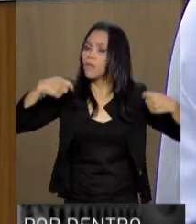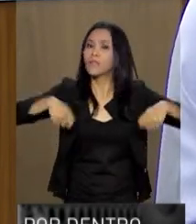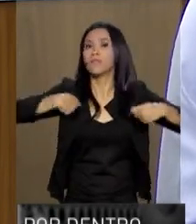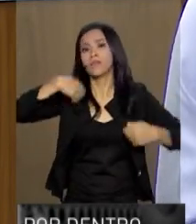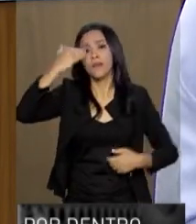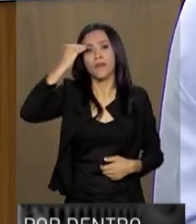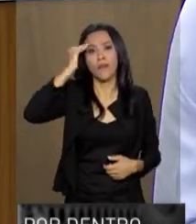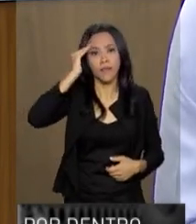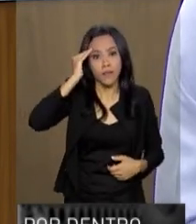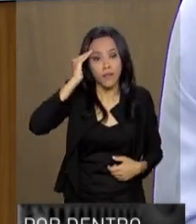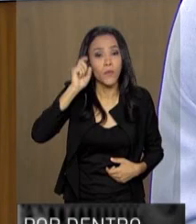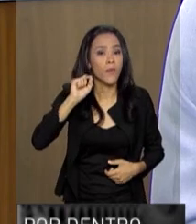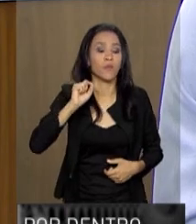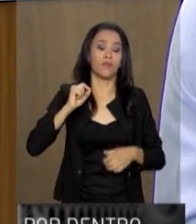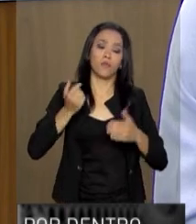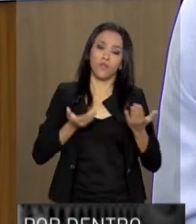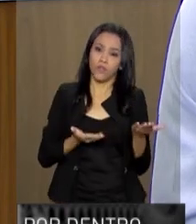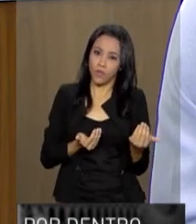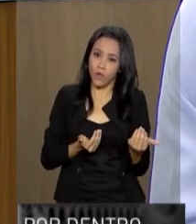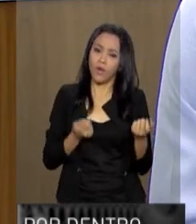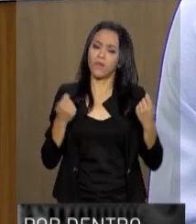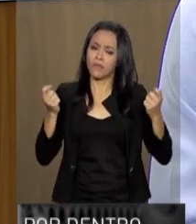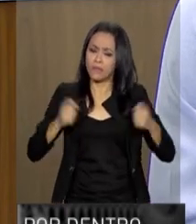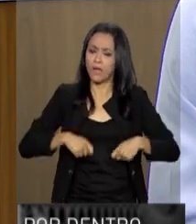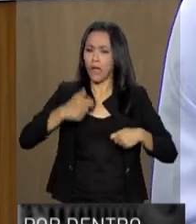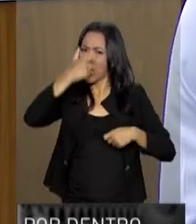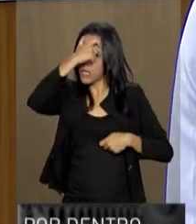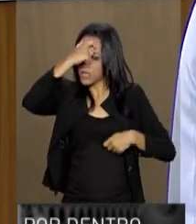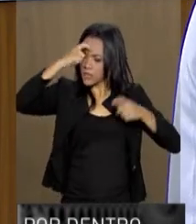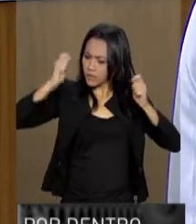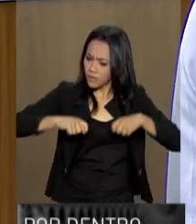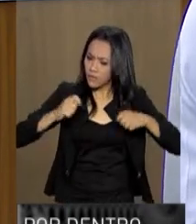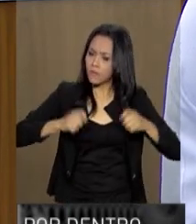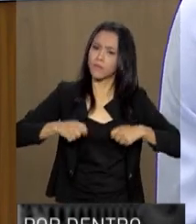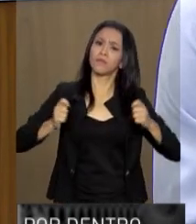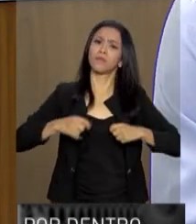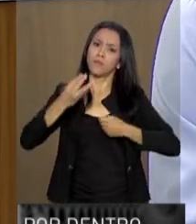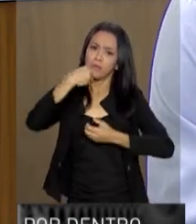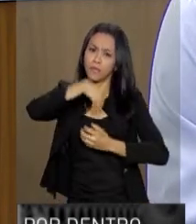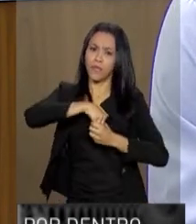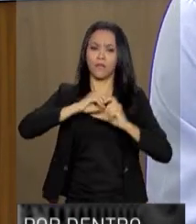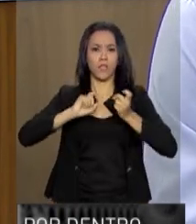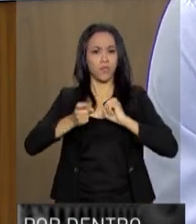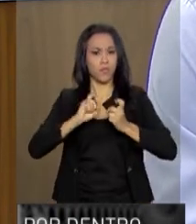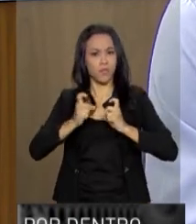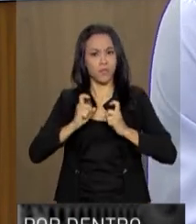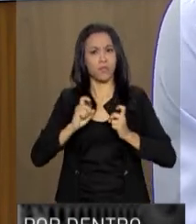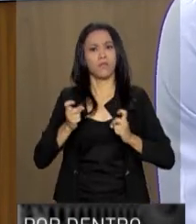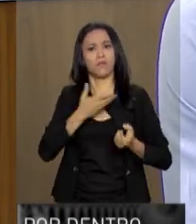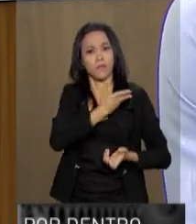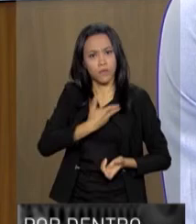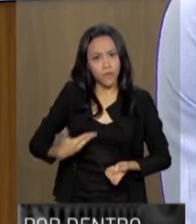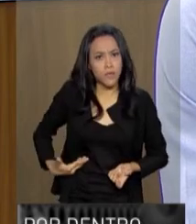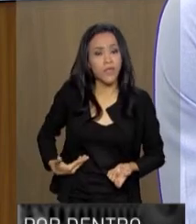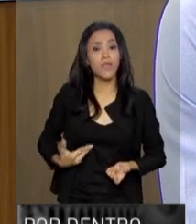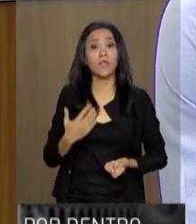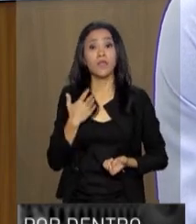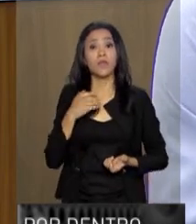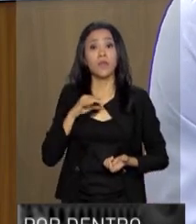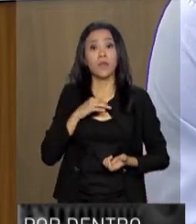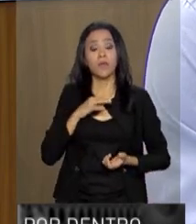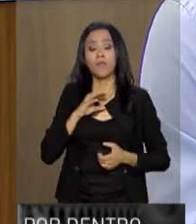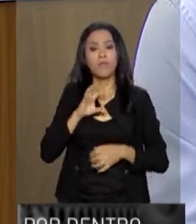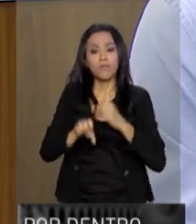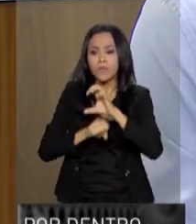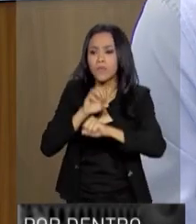jovem ele também tem capacidade de dentro da gestão pública é buscar implantar ações